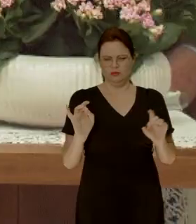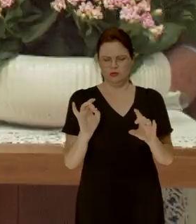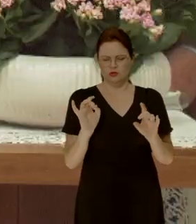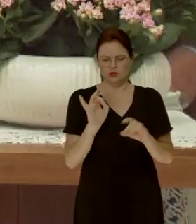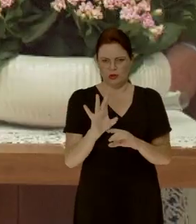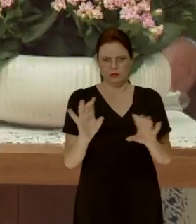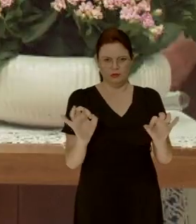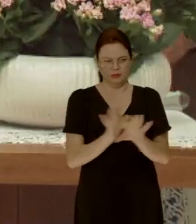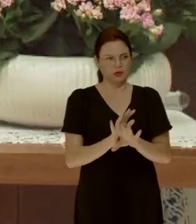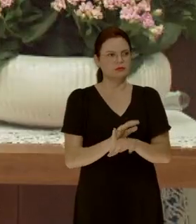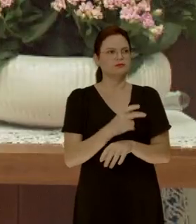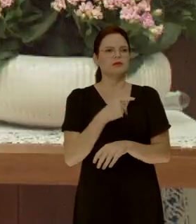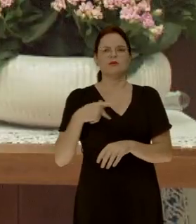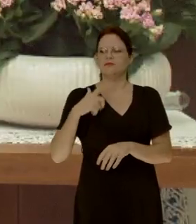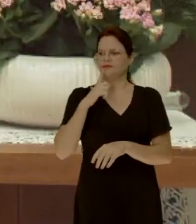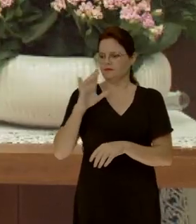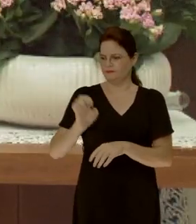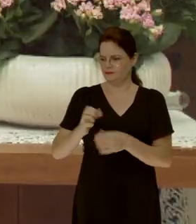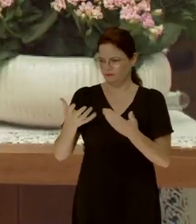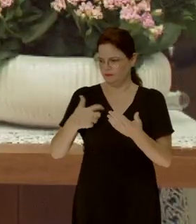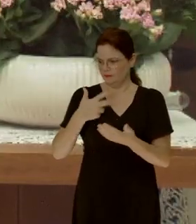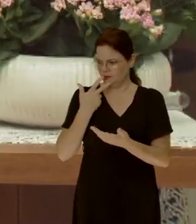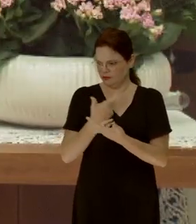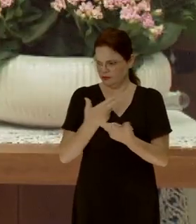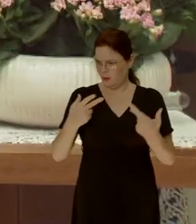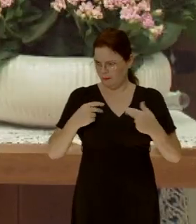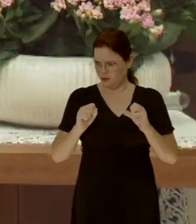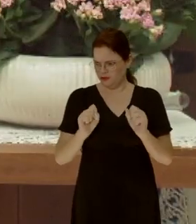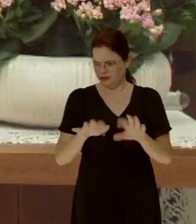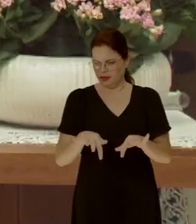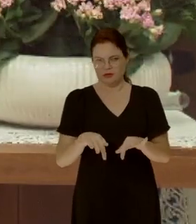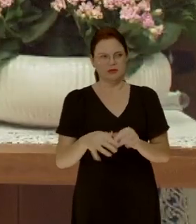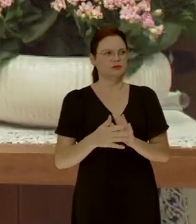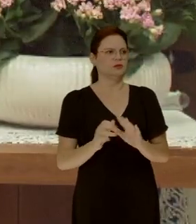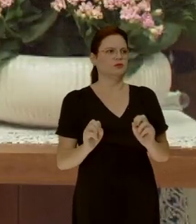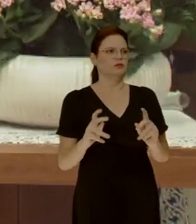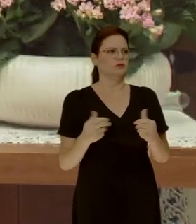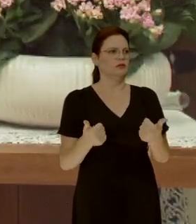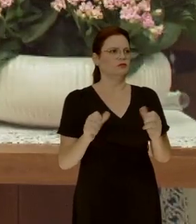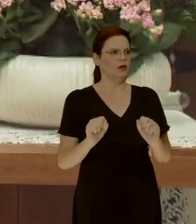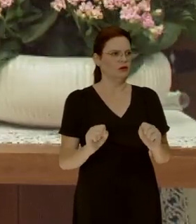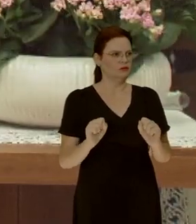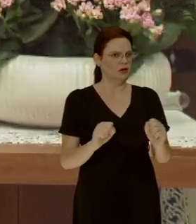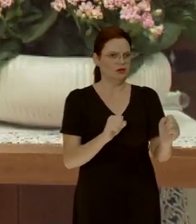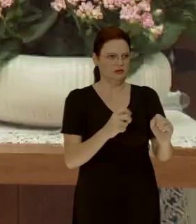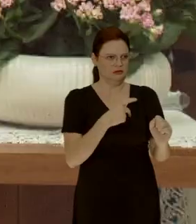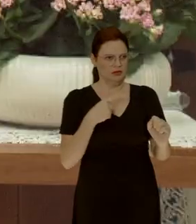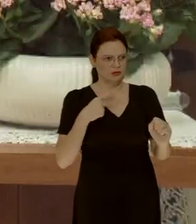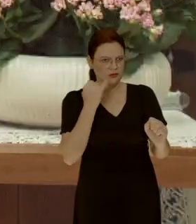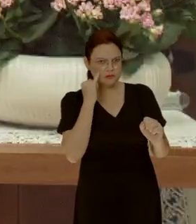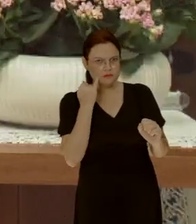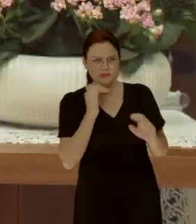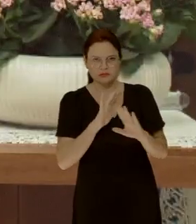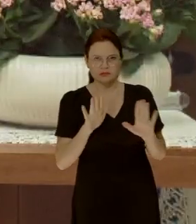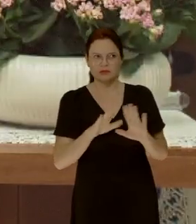alguma coisa? Alguém quer falar alguma coisa? É para encerrar mesmo, Luiz? Tá bom. Então,